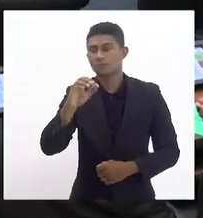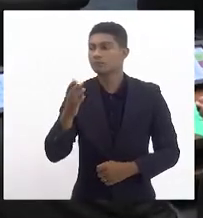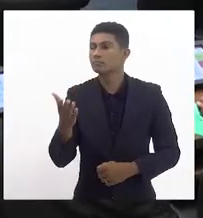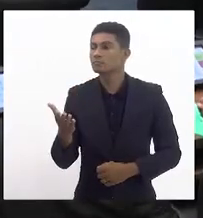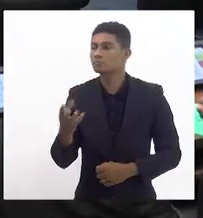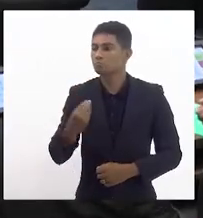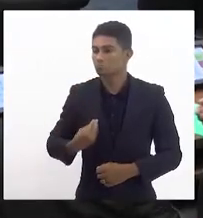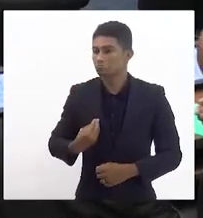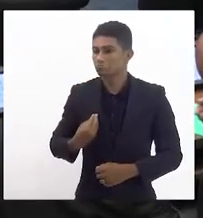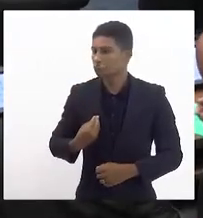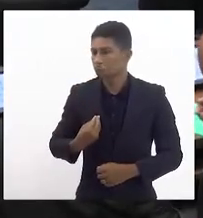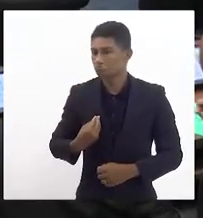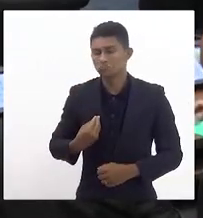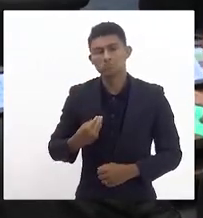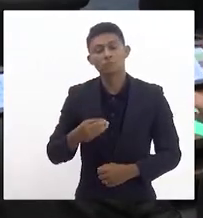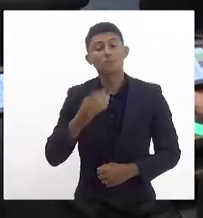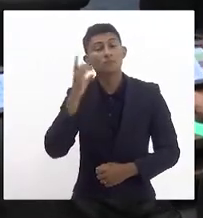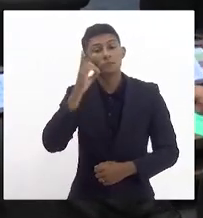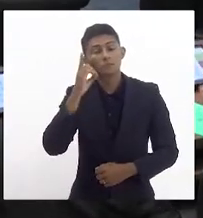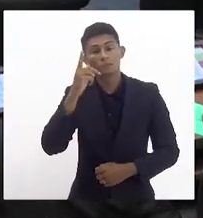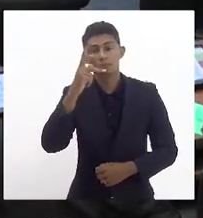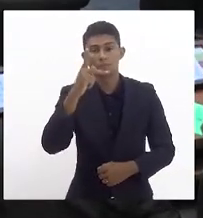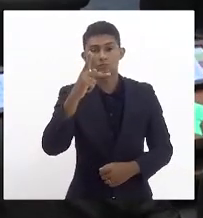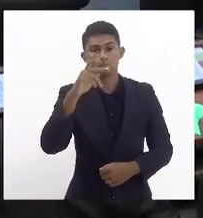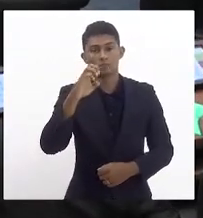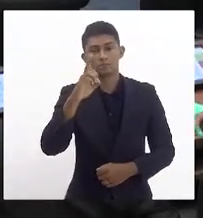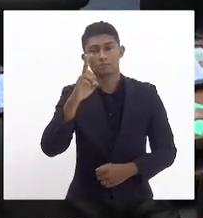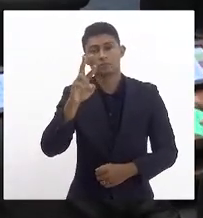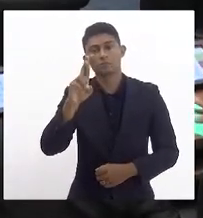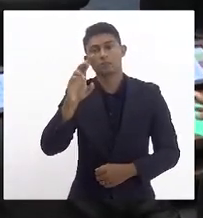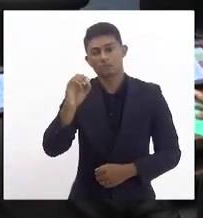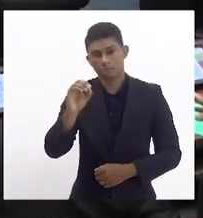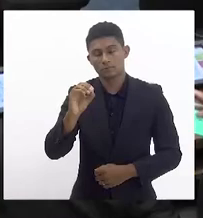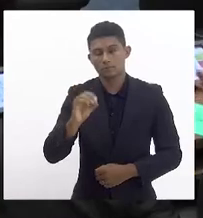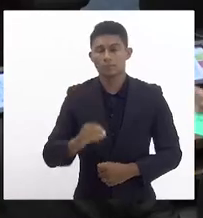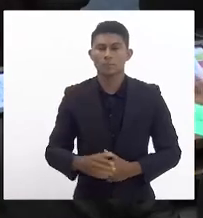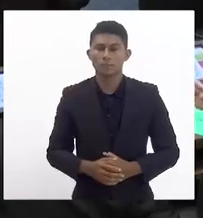Deputado Eurico Júnior. Deputado Pedro Ricardo.